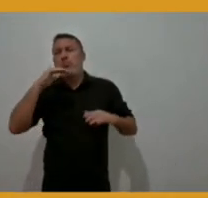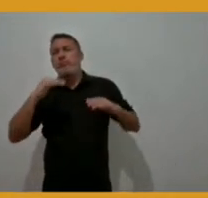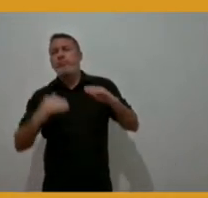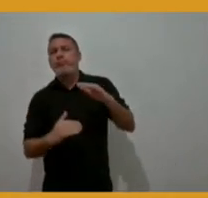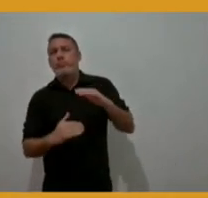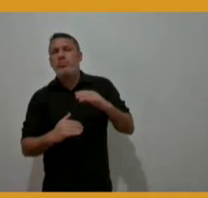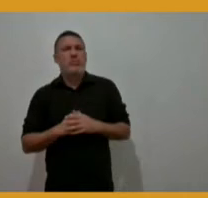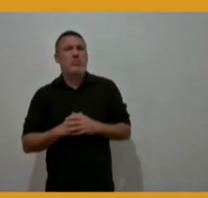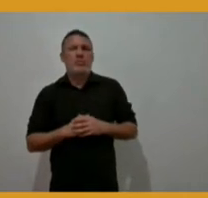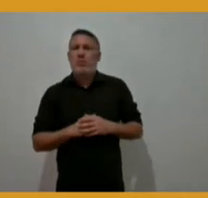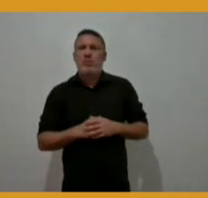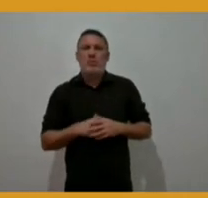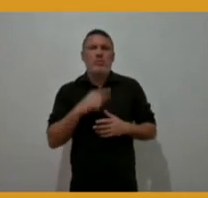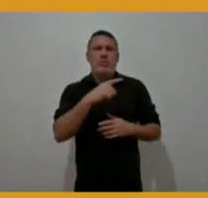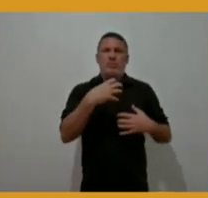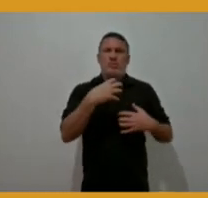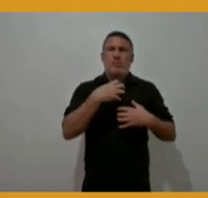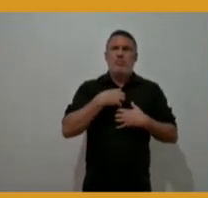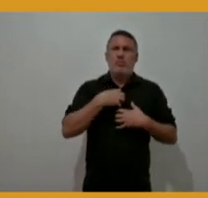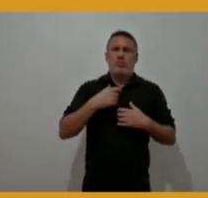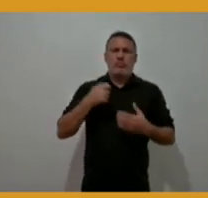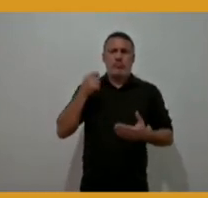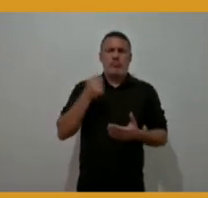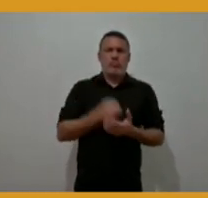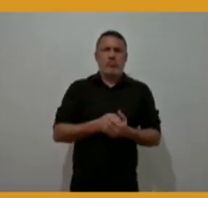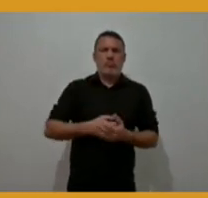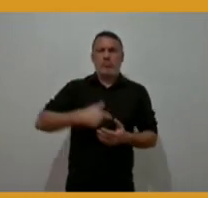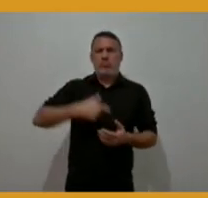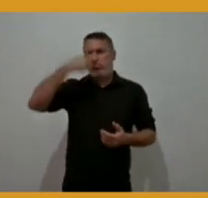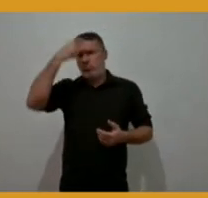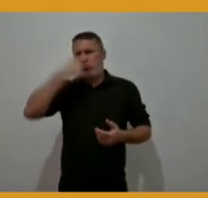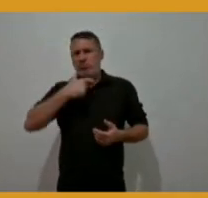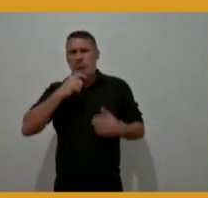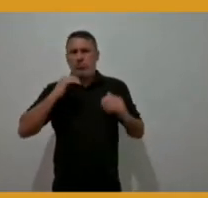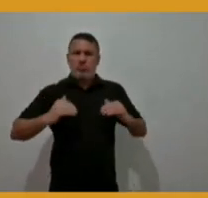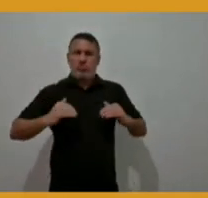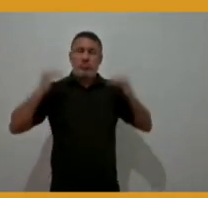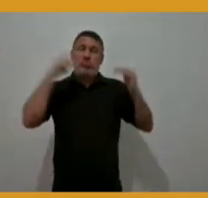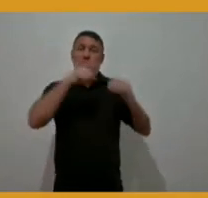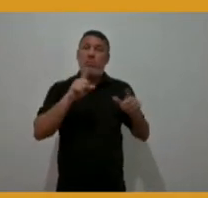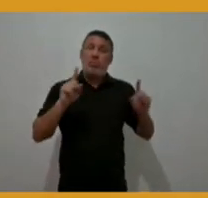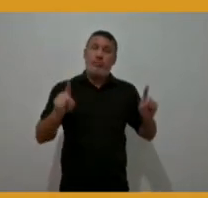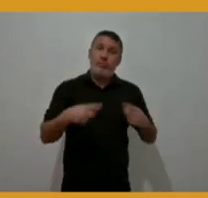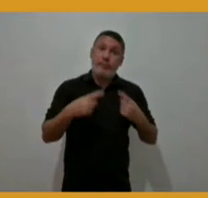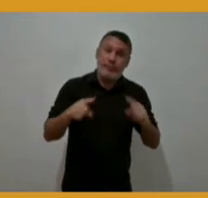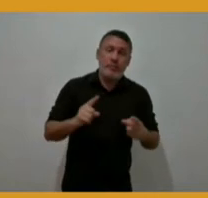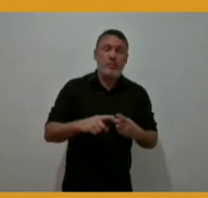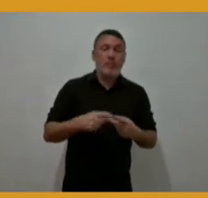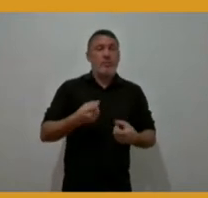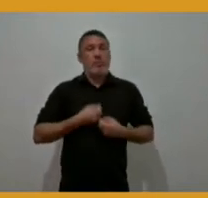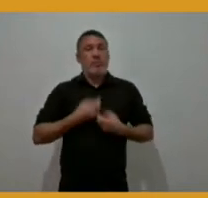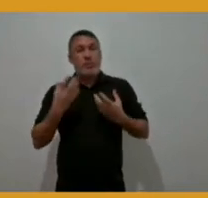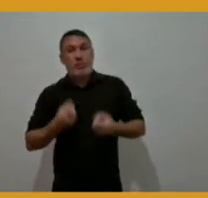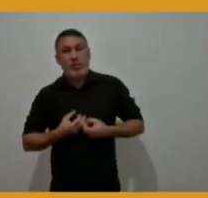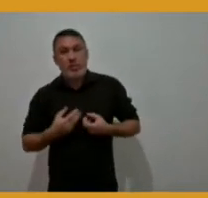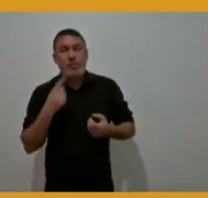de grandeza e firmeza de caráter, como músico e poeta, como amante, sobretudo, da bossa